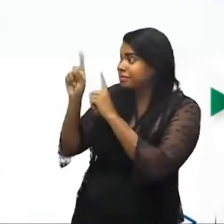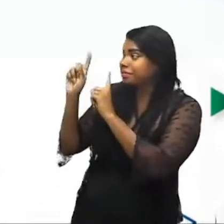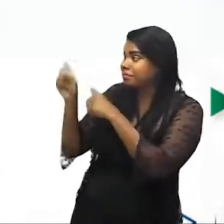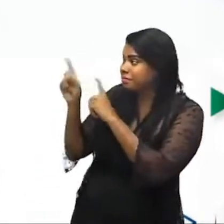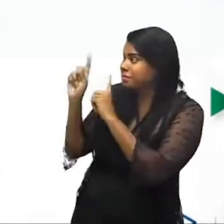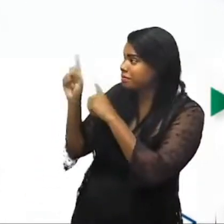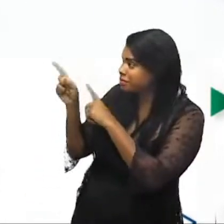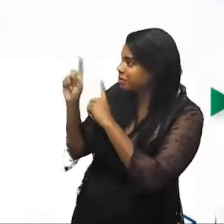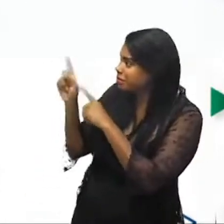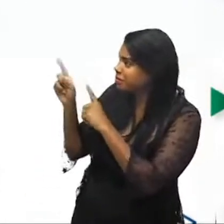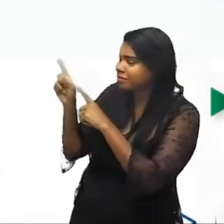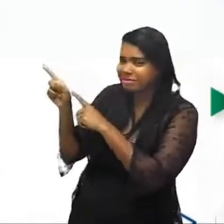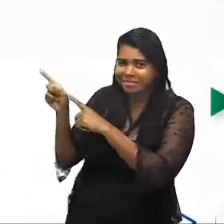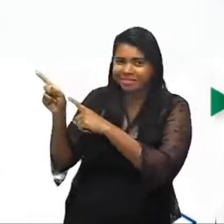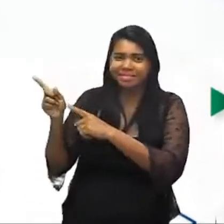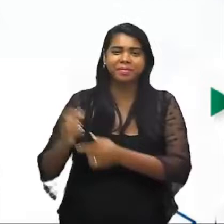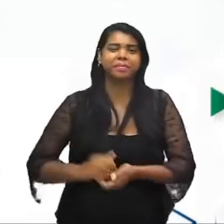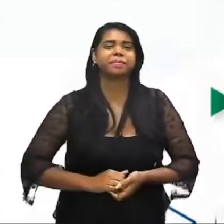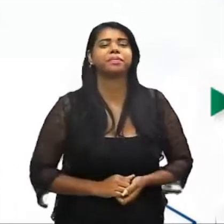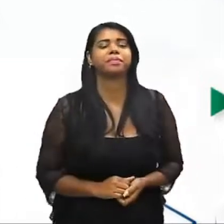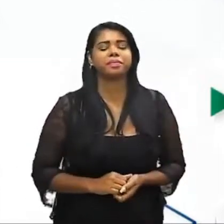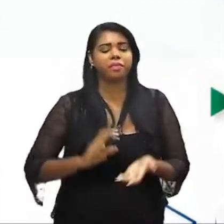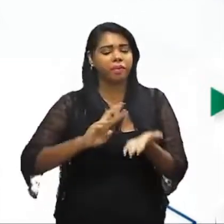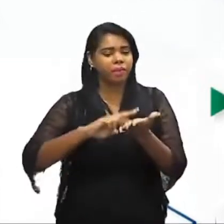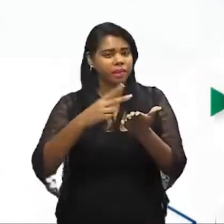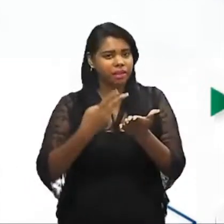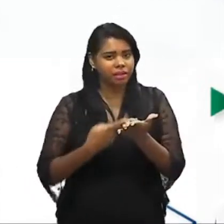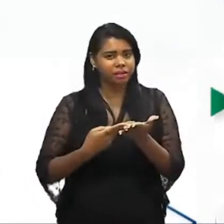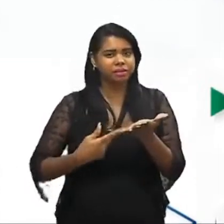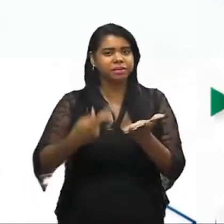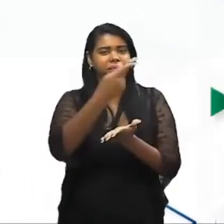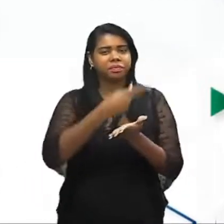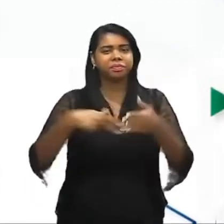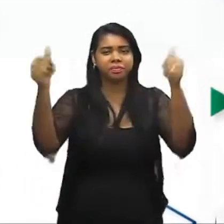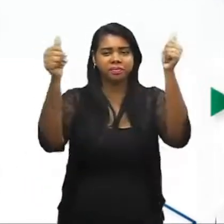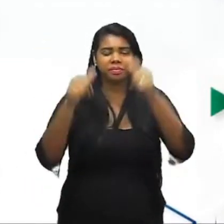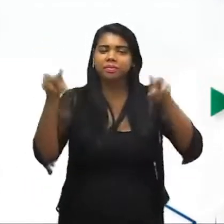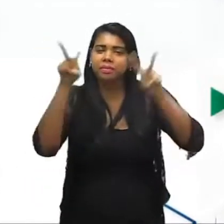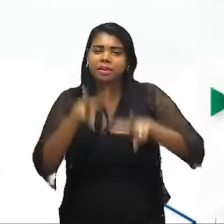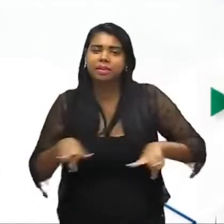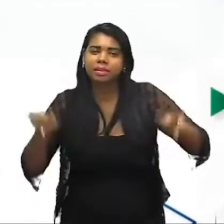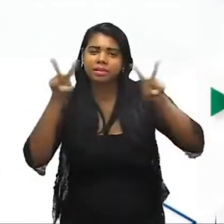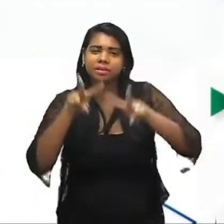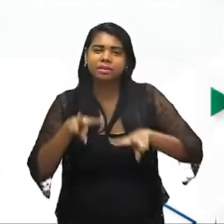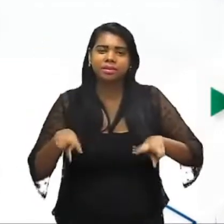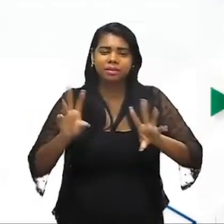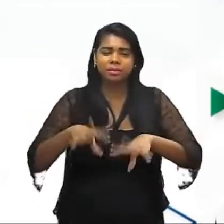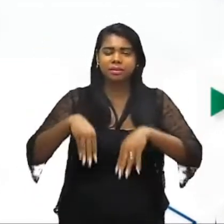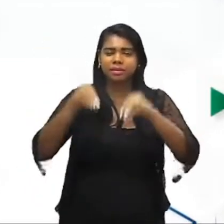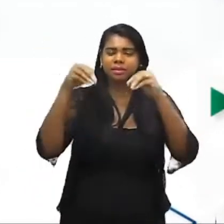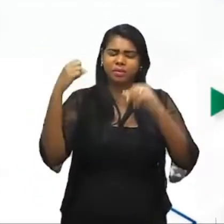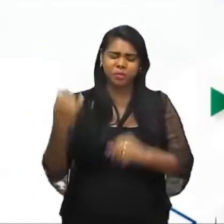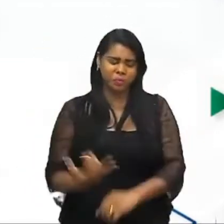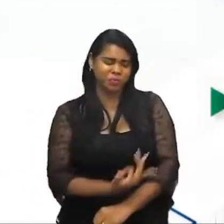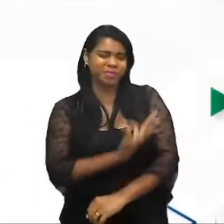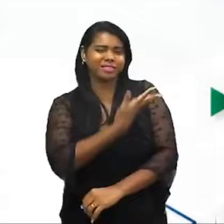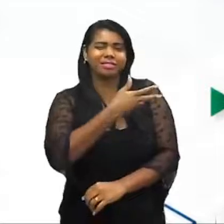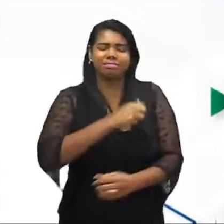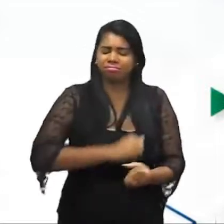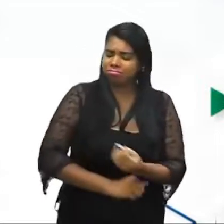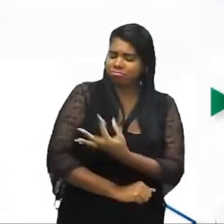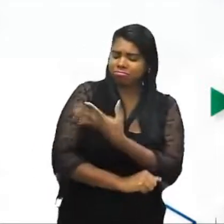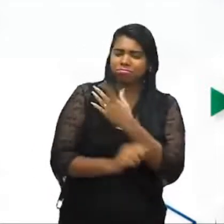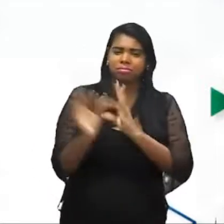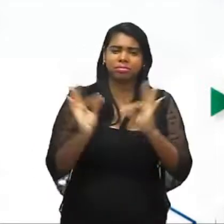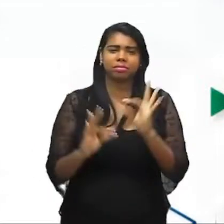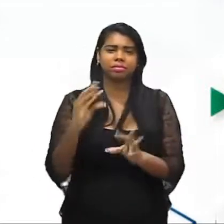senhorzinho aí, simpático, que traduziu na arte visual, traduziu na arte plástica toda essa emoção e toda essa